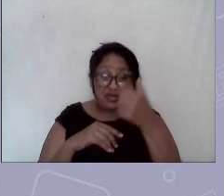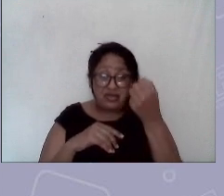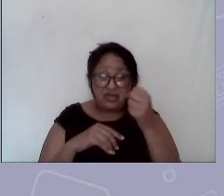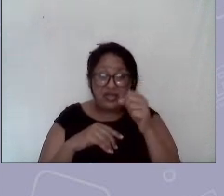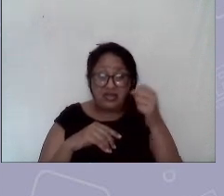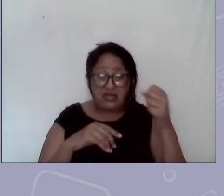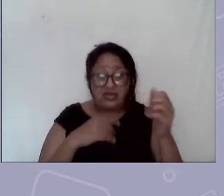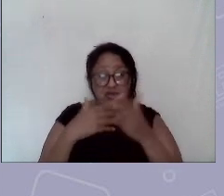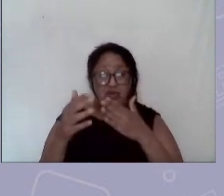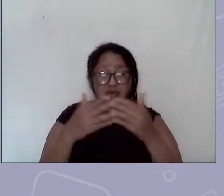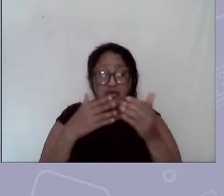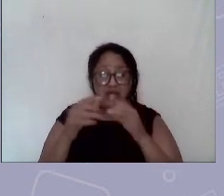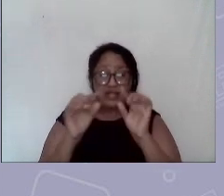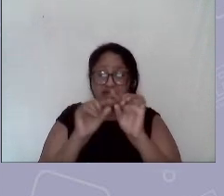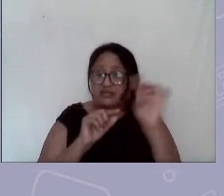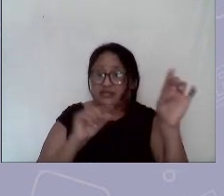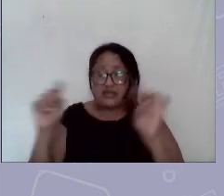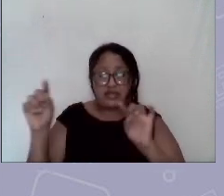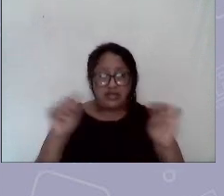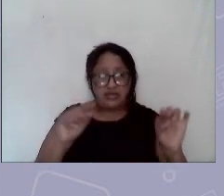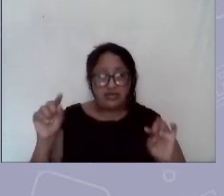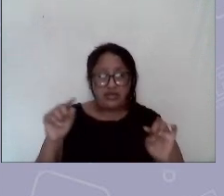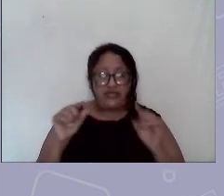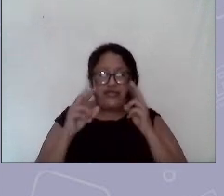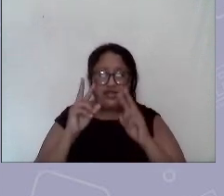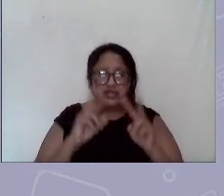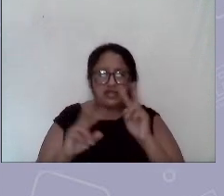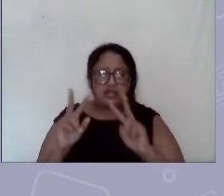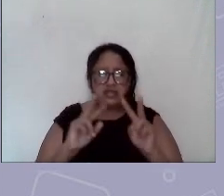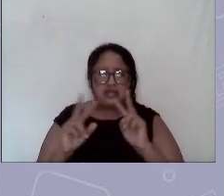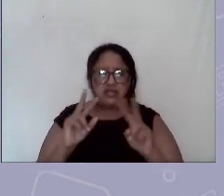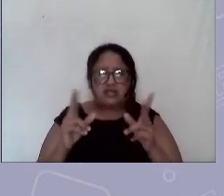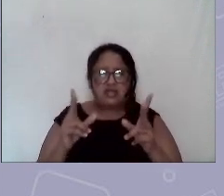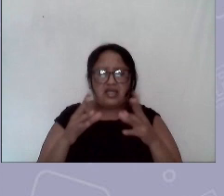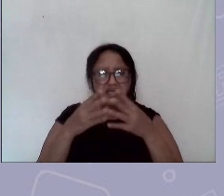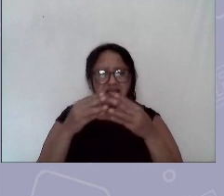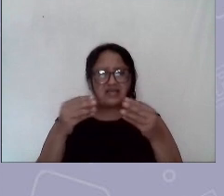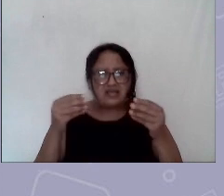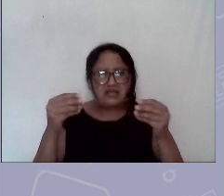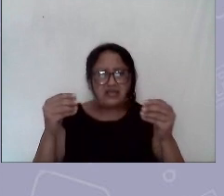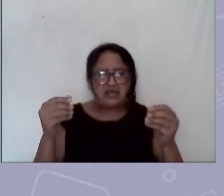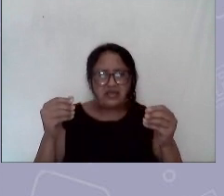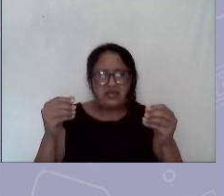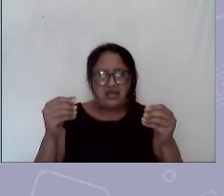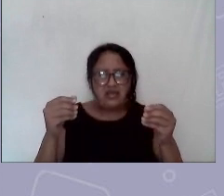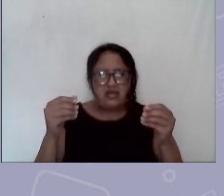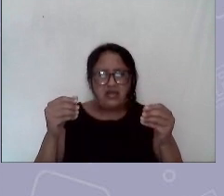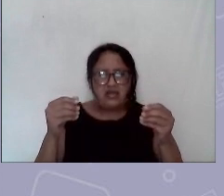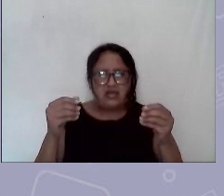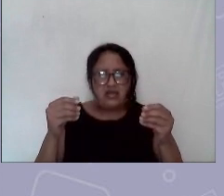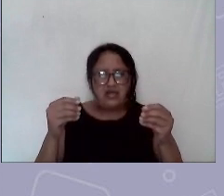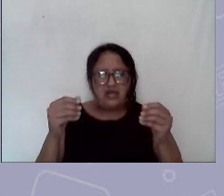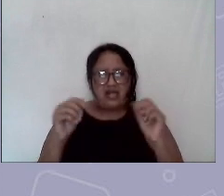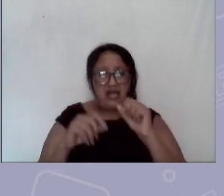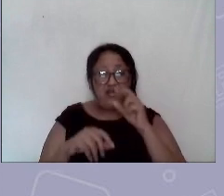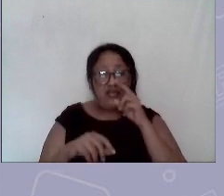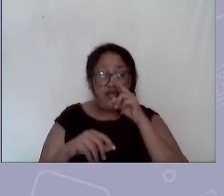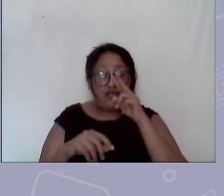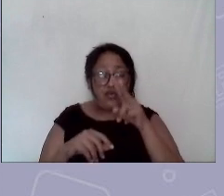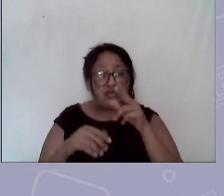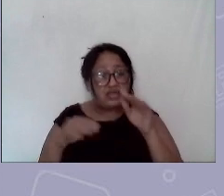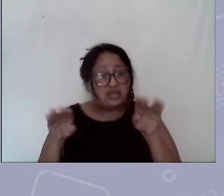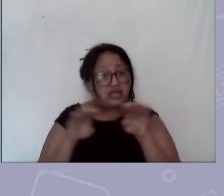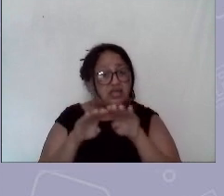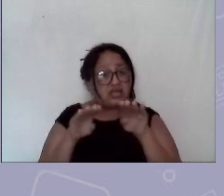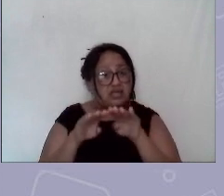qualquer trajetória veja a dissipação devido a força de atrito é